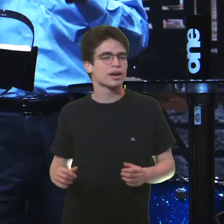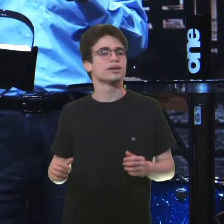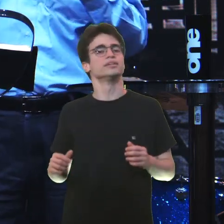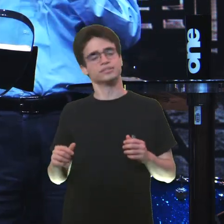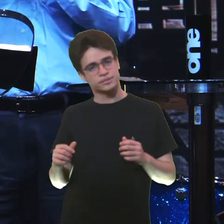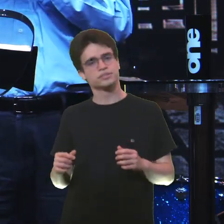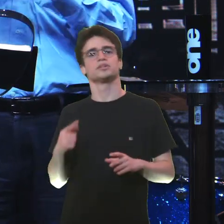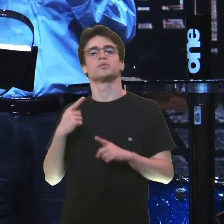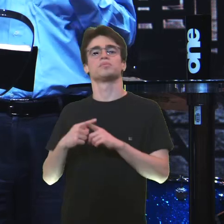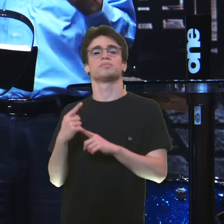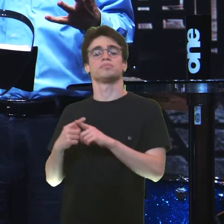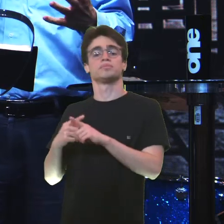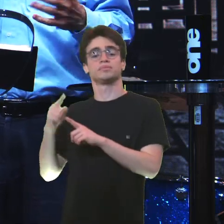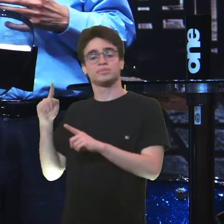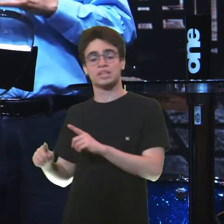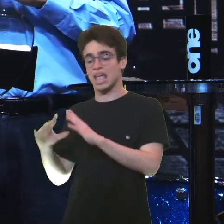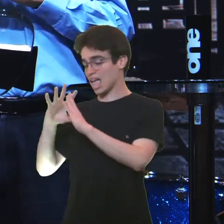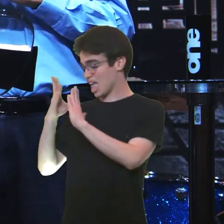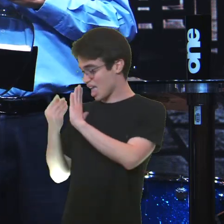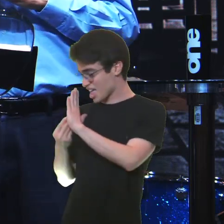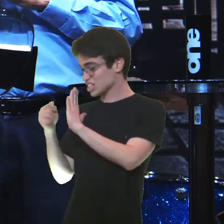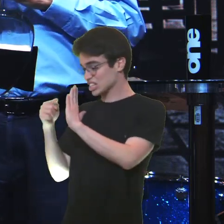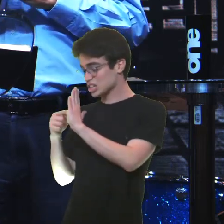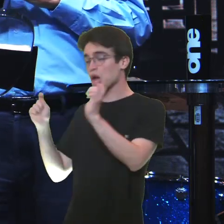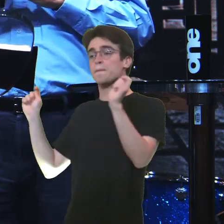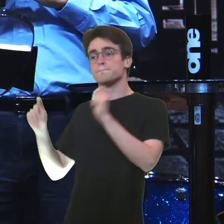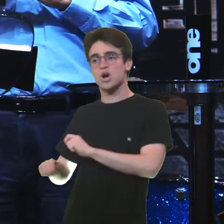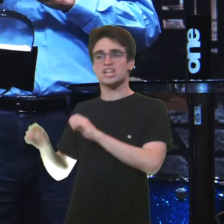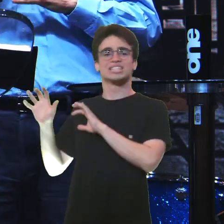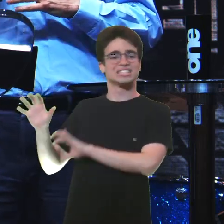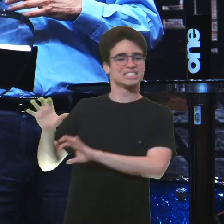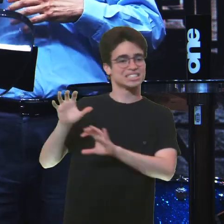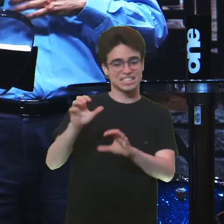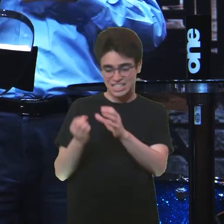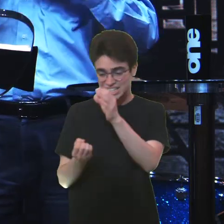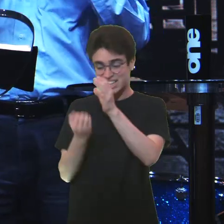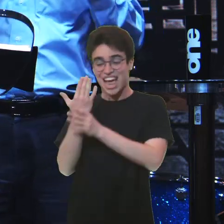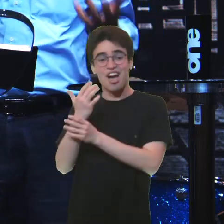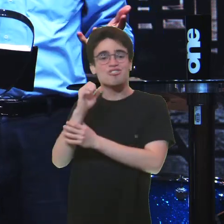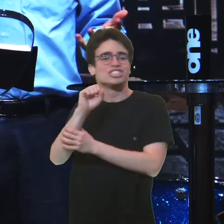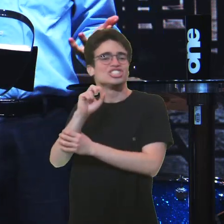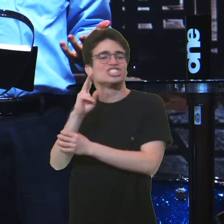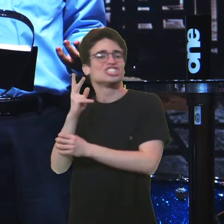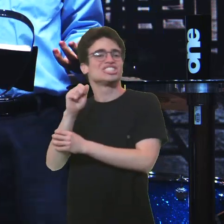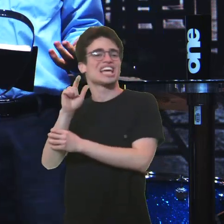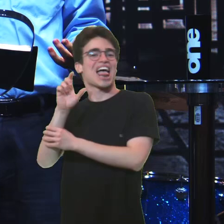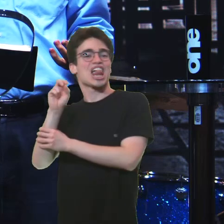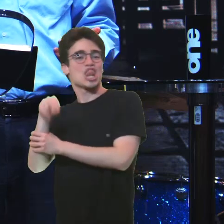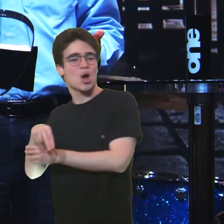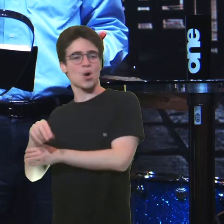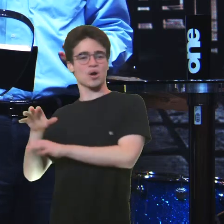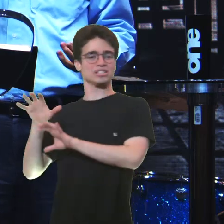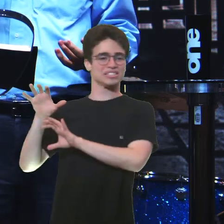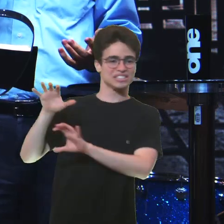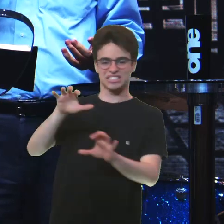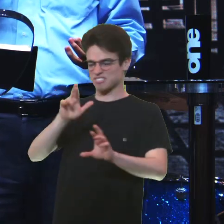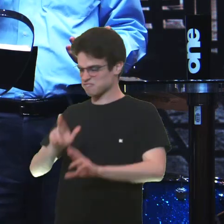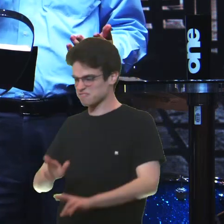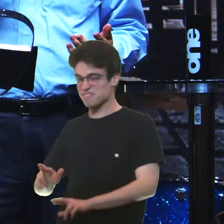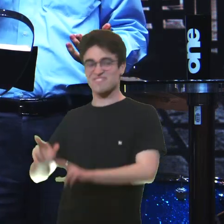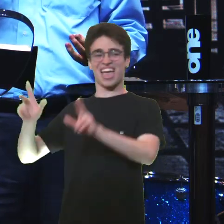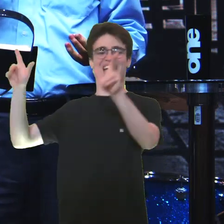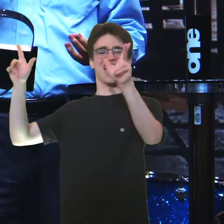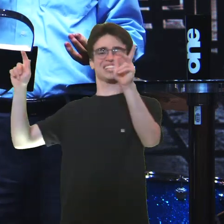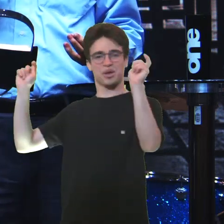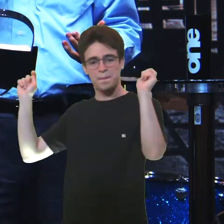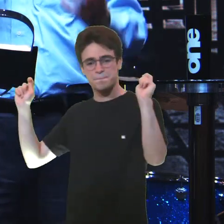que puede construir el shalom. Porque a igreja é a que pode construir o shalom. Es la que puede marcar la É a que diferencia. pode trazer e